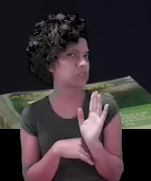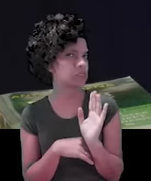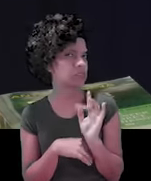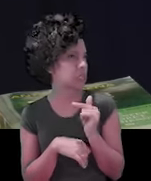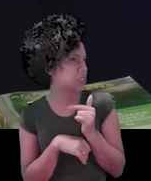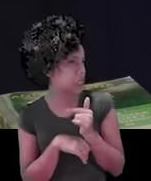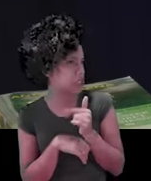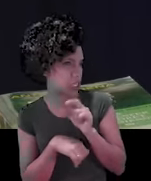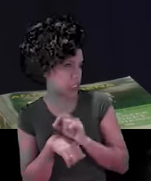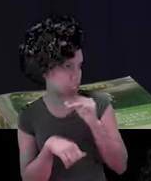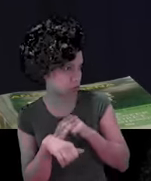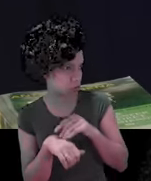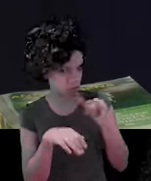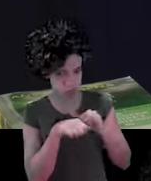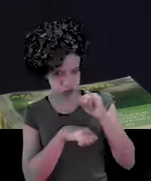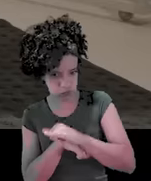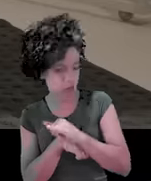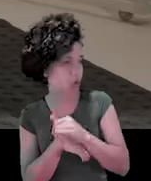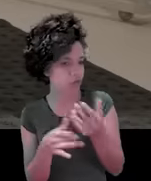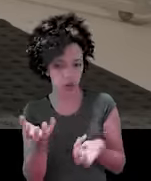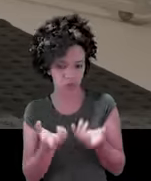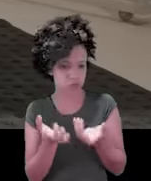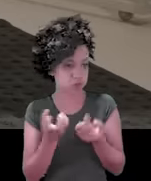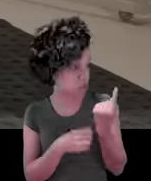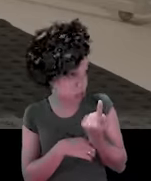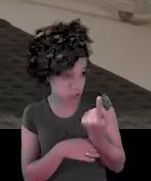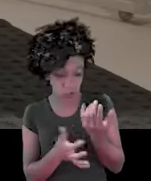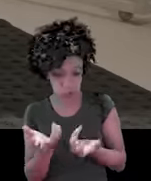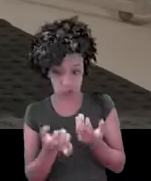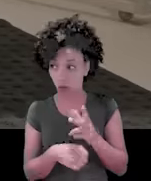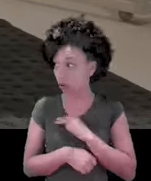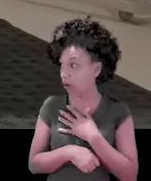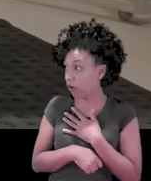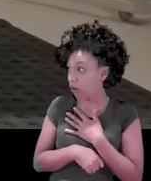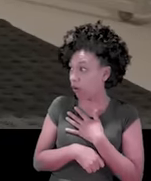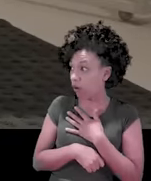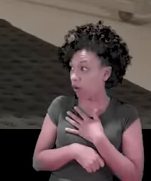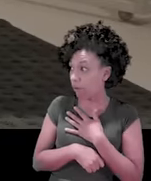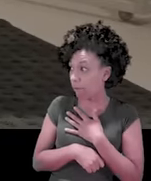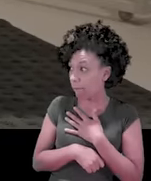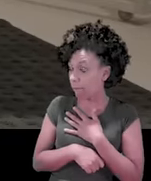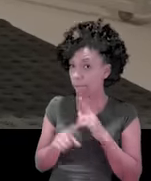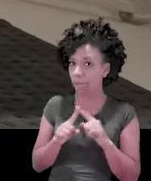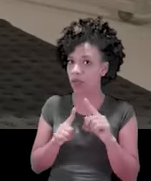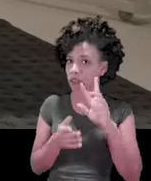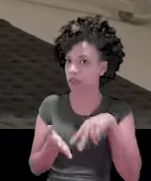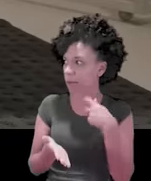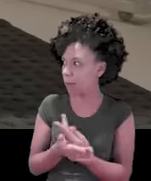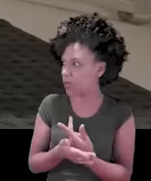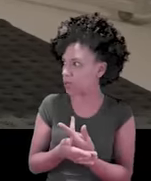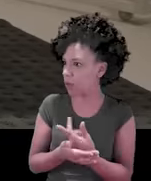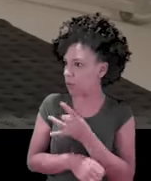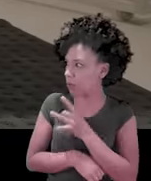7 a 10 minutos após o impacto ele começou a pegar fogo sozinho espontaneamente é se você tivesse desmaiado por conta do